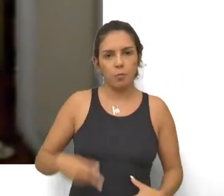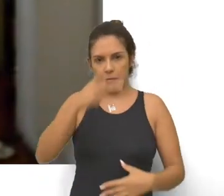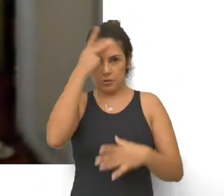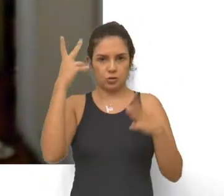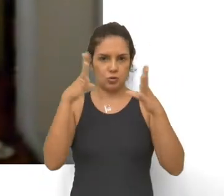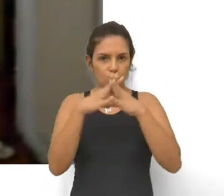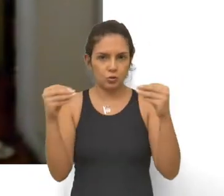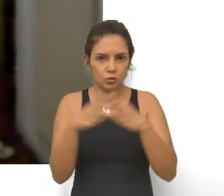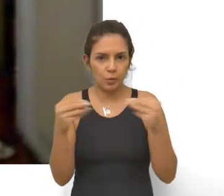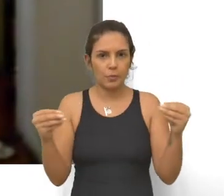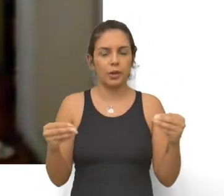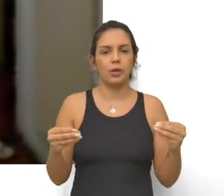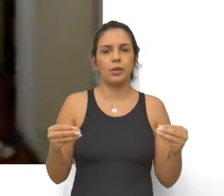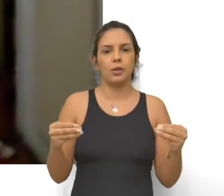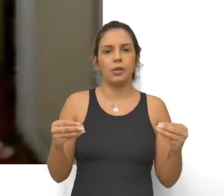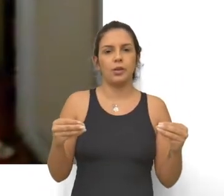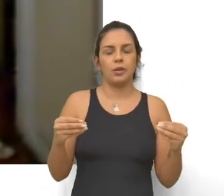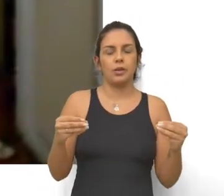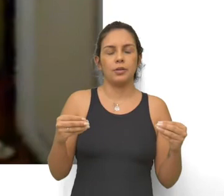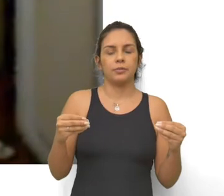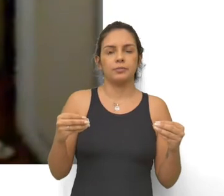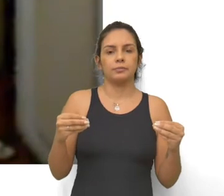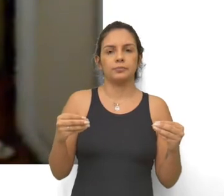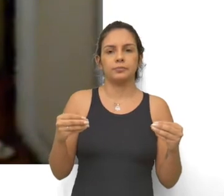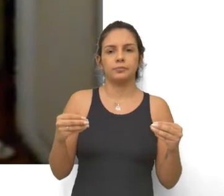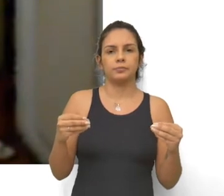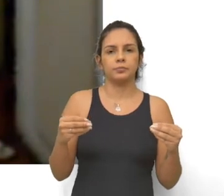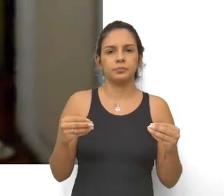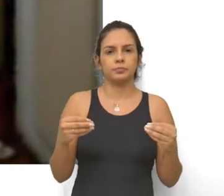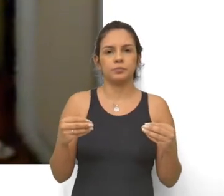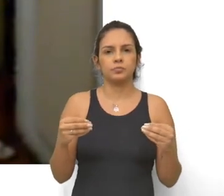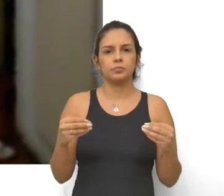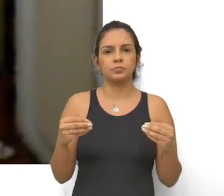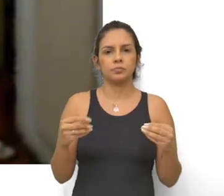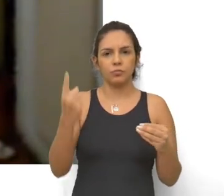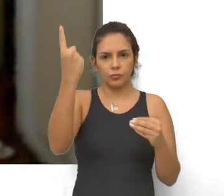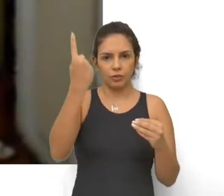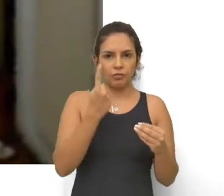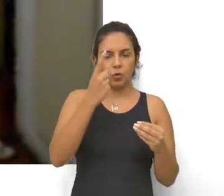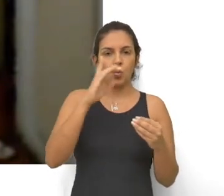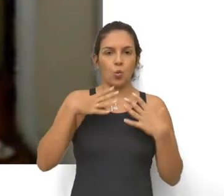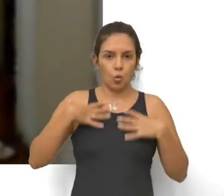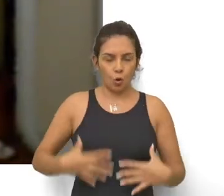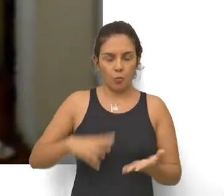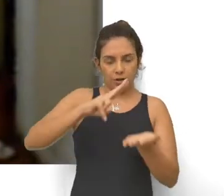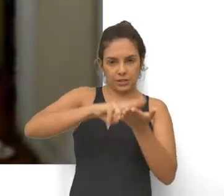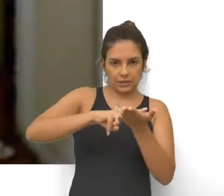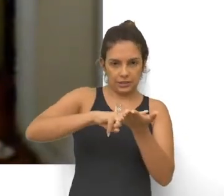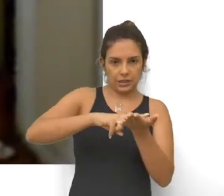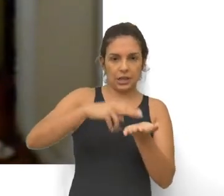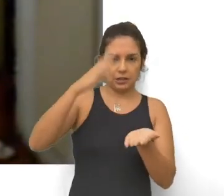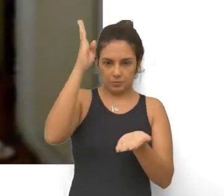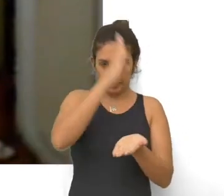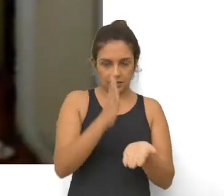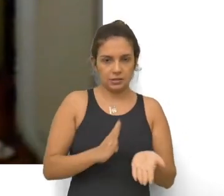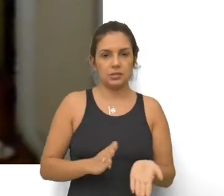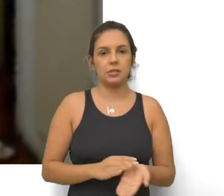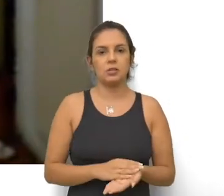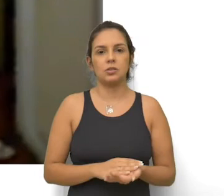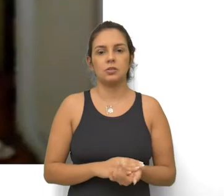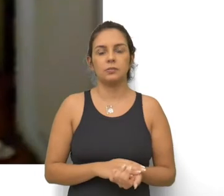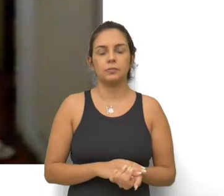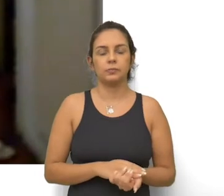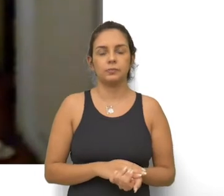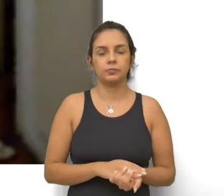O Jango, quando o corpo dele veio ser enterrado no Brasil com honras de chefe de Estado,